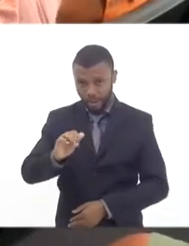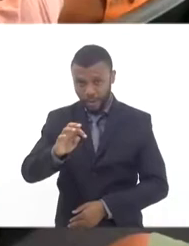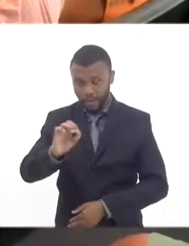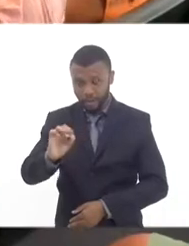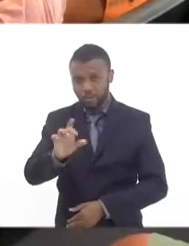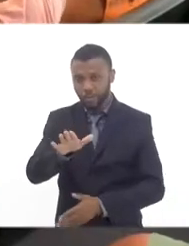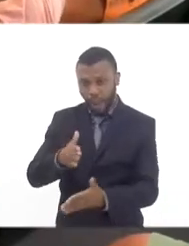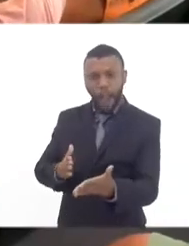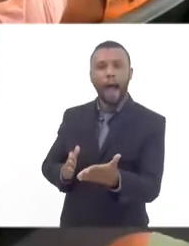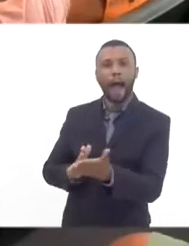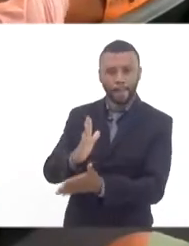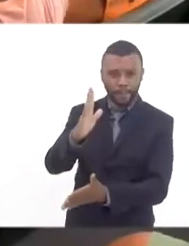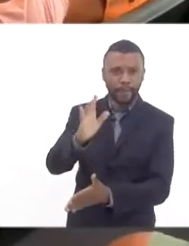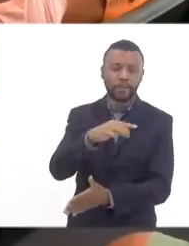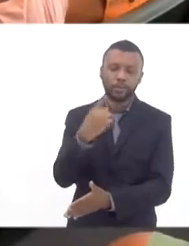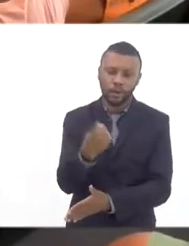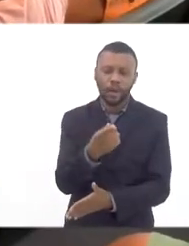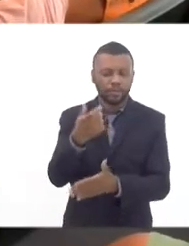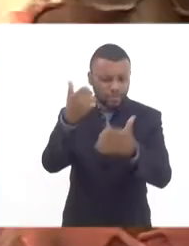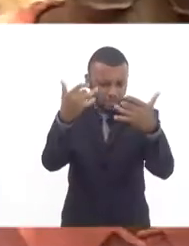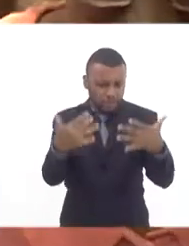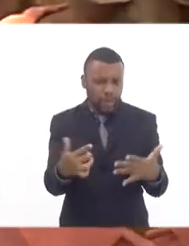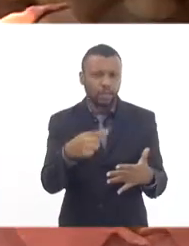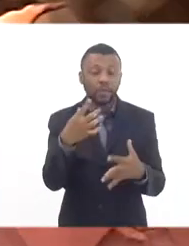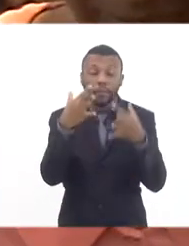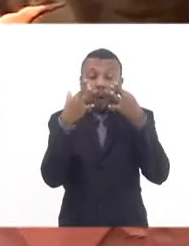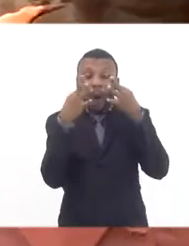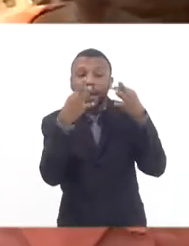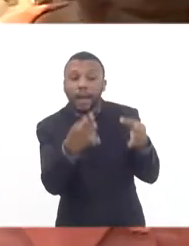pessoas que têm qualquer tipo de deficiência.